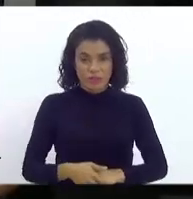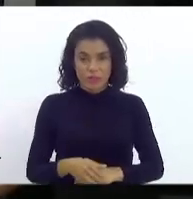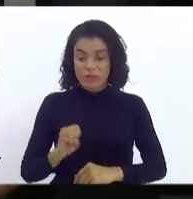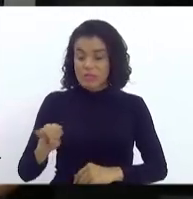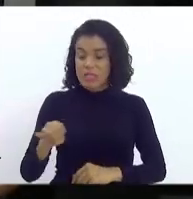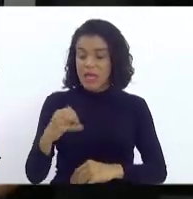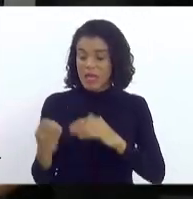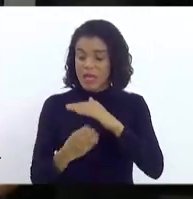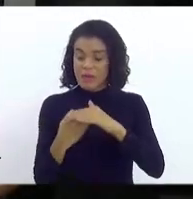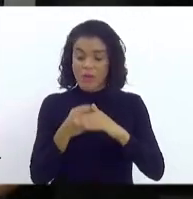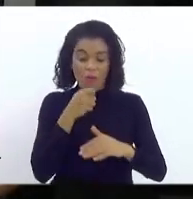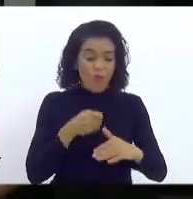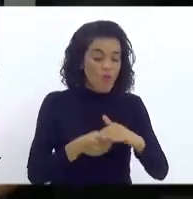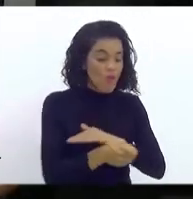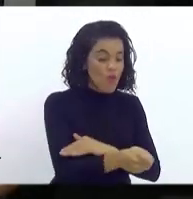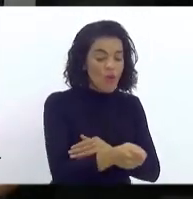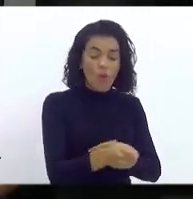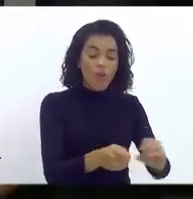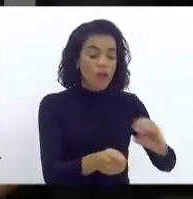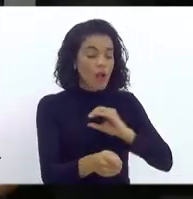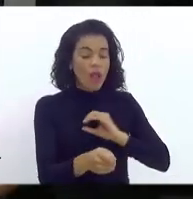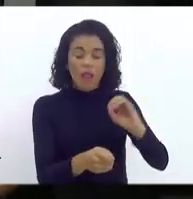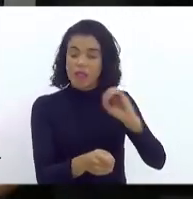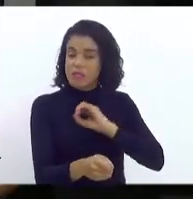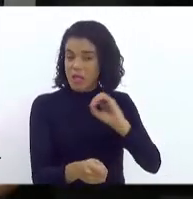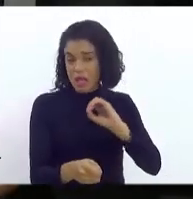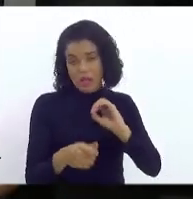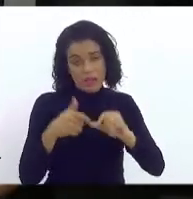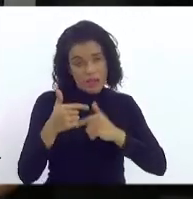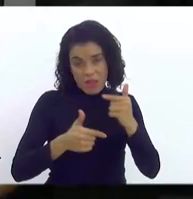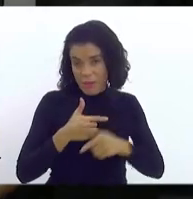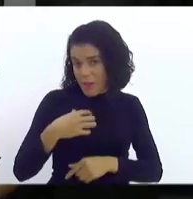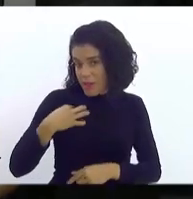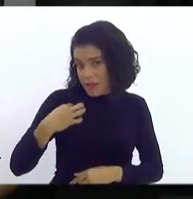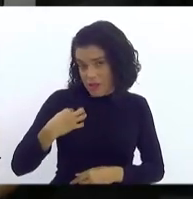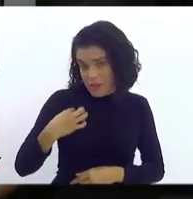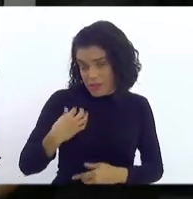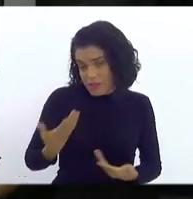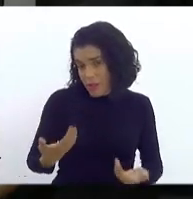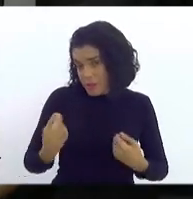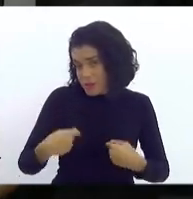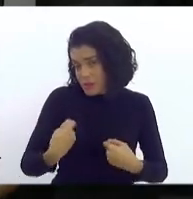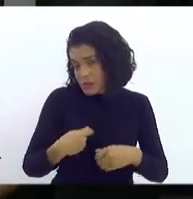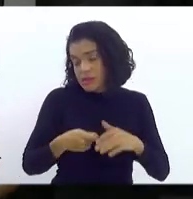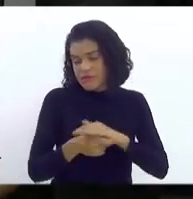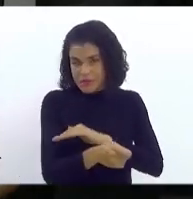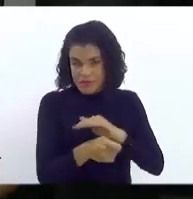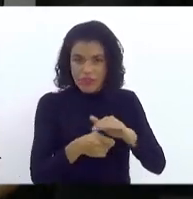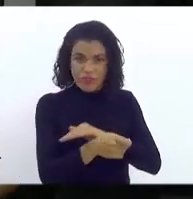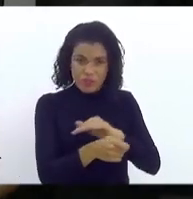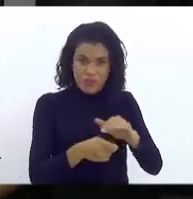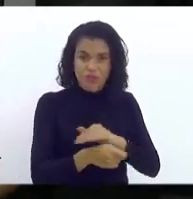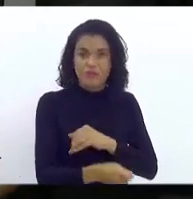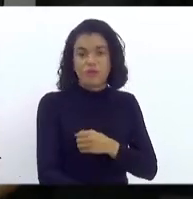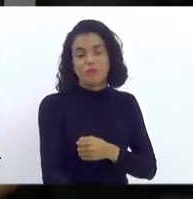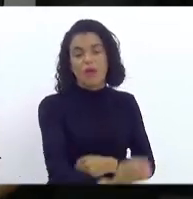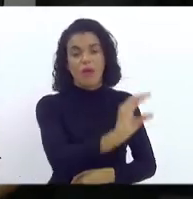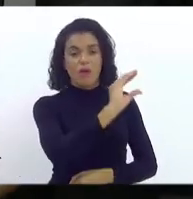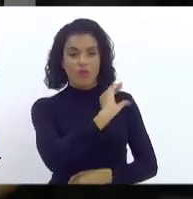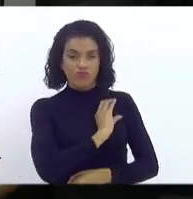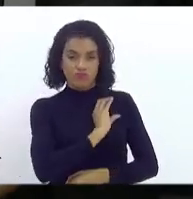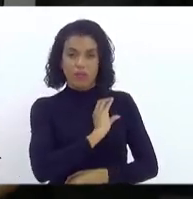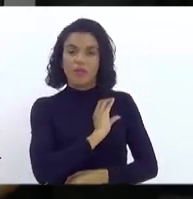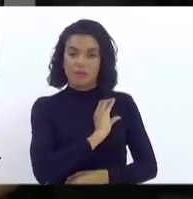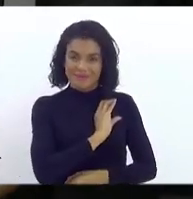ela não faz investimento, quanto ela recebe? Nada, trabalho de graça. Então, ela tem que realizar investimentos para ser remunerada por